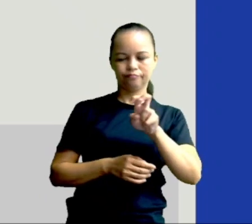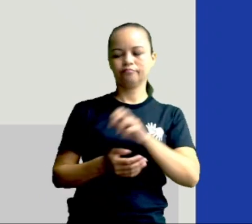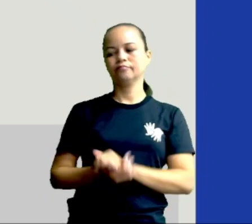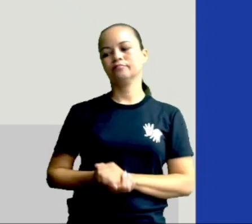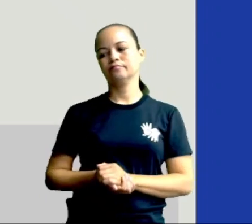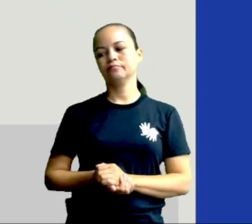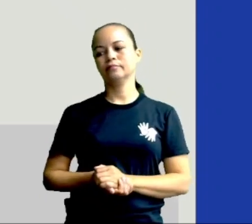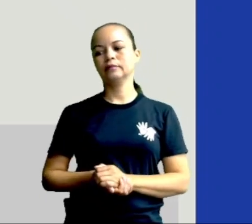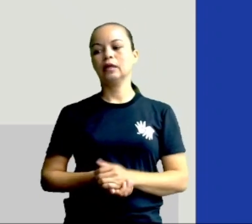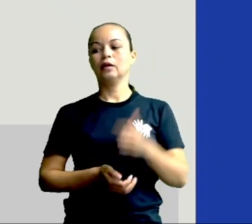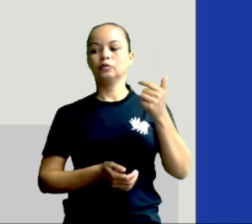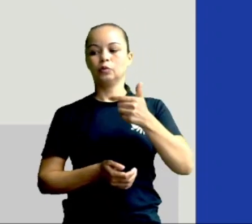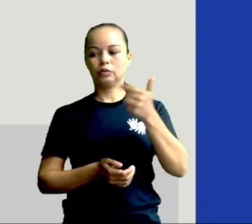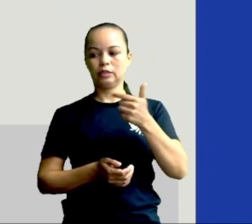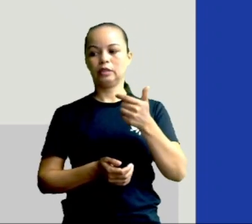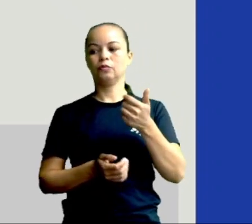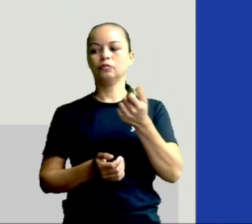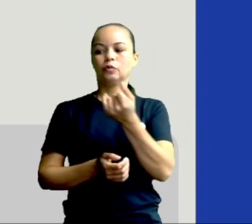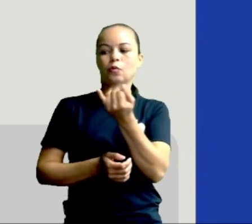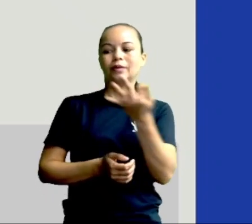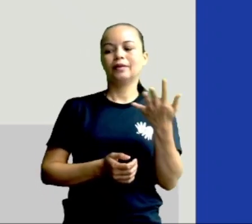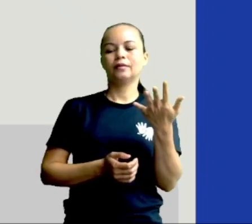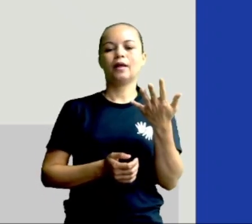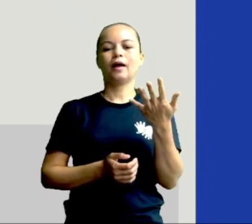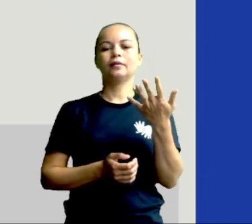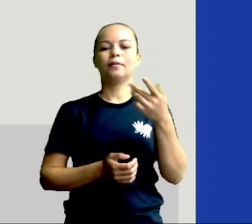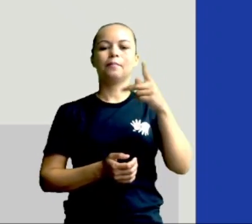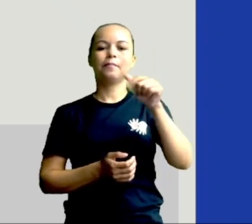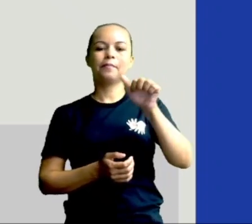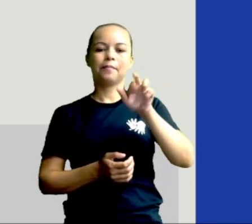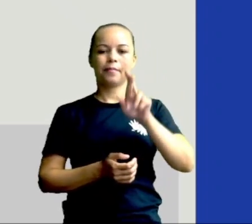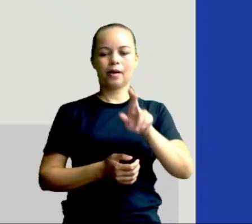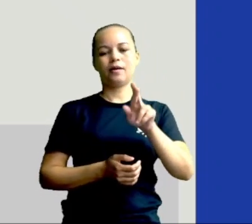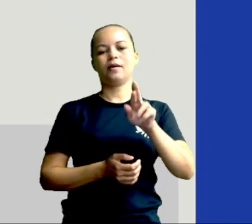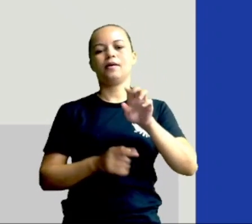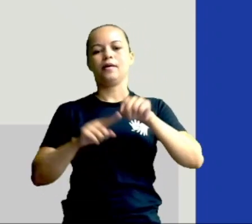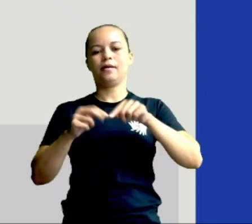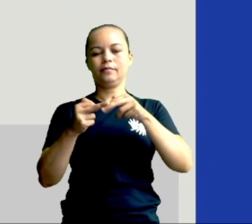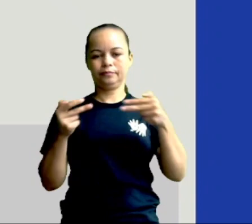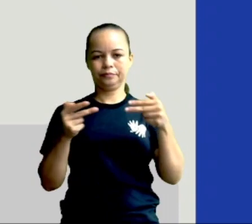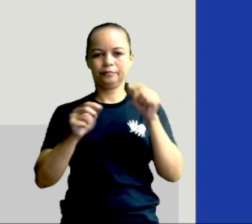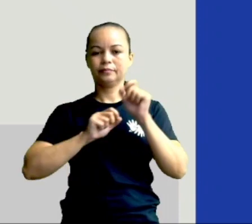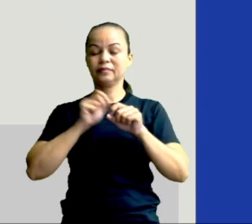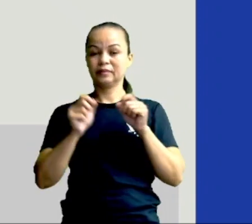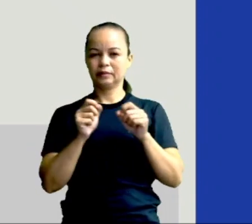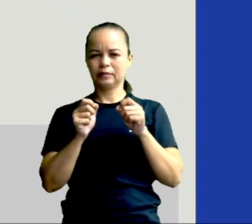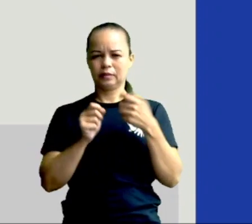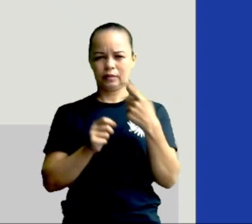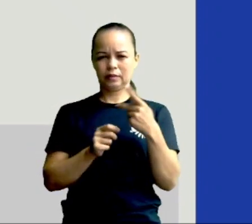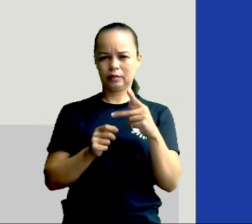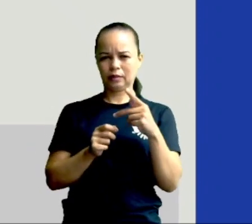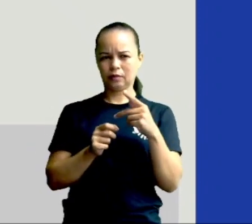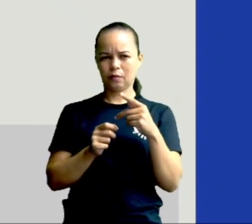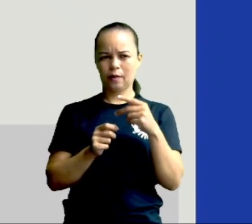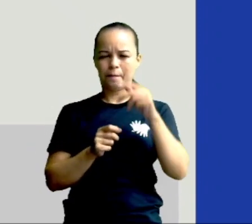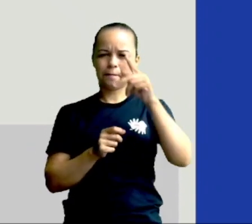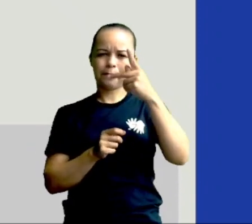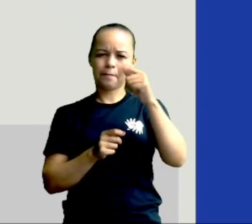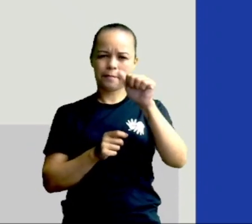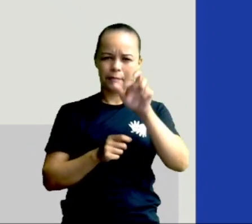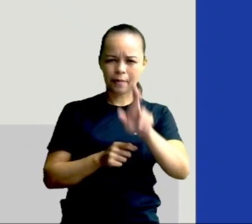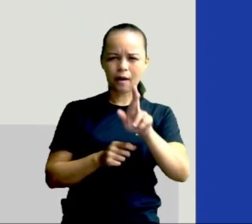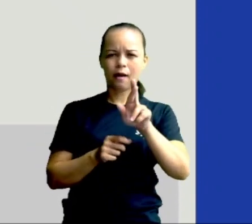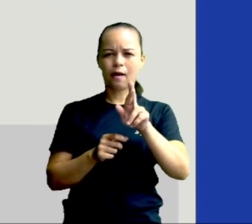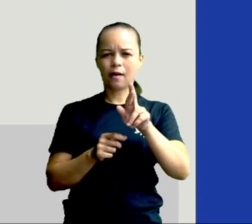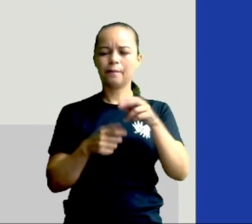caso, a quantidade par de elementos. Quando a quantidade de elementos do conjunto é par, é necessário calcular